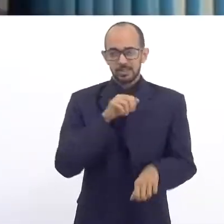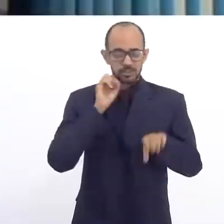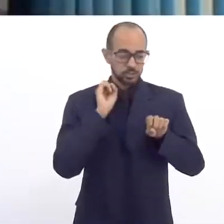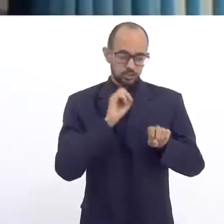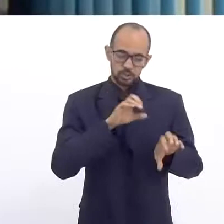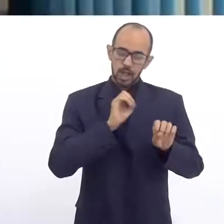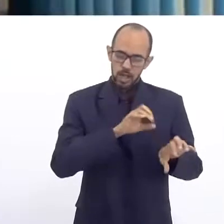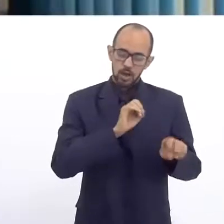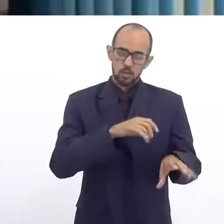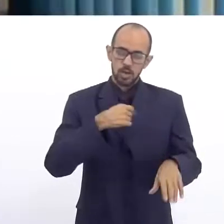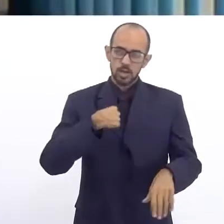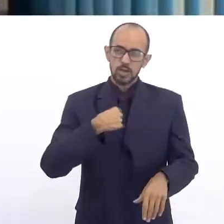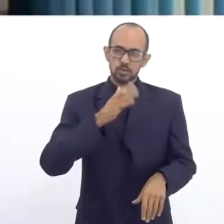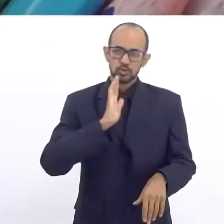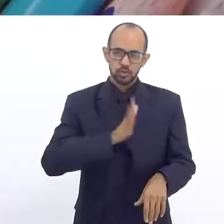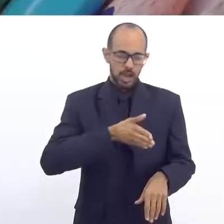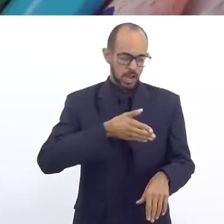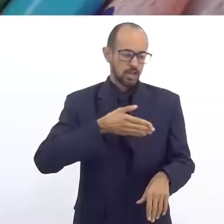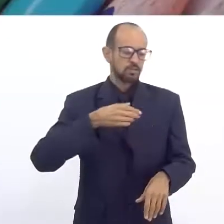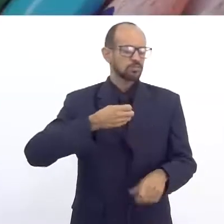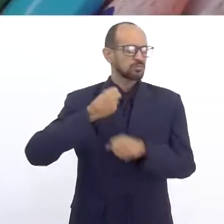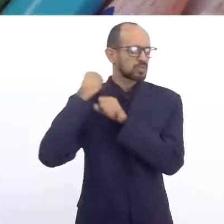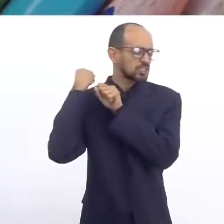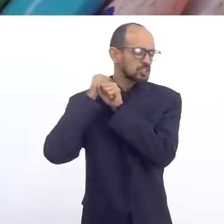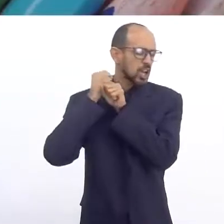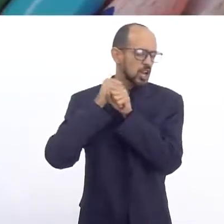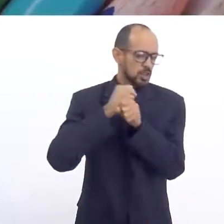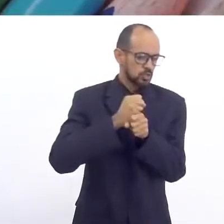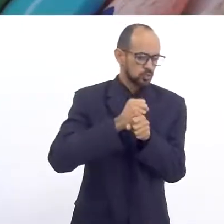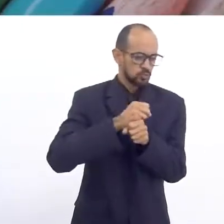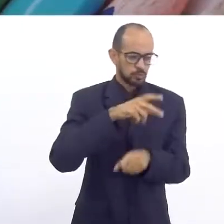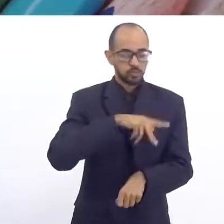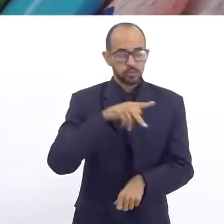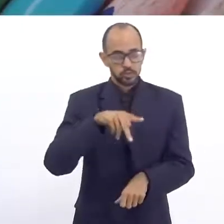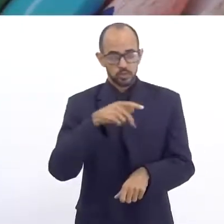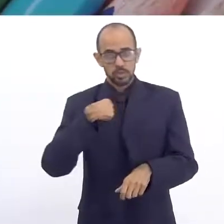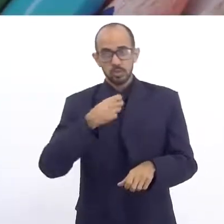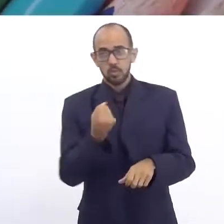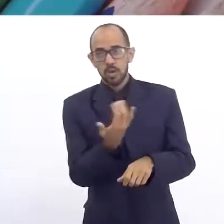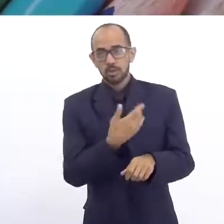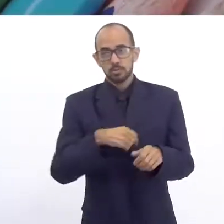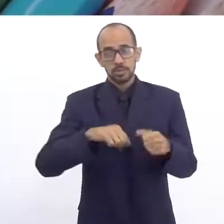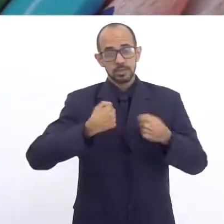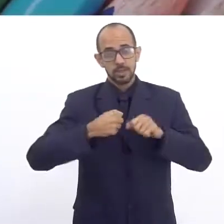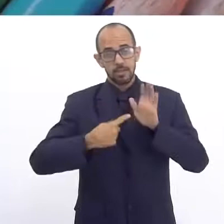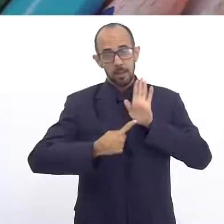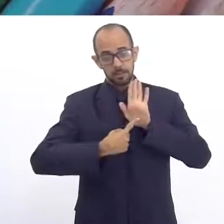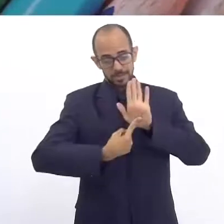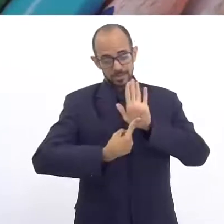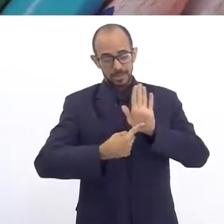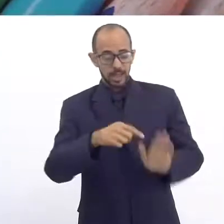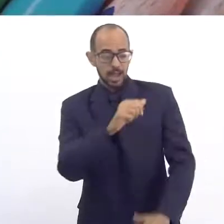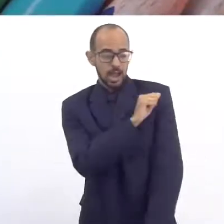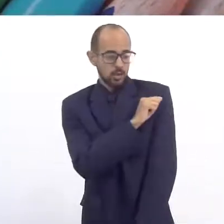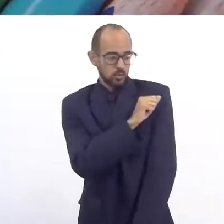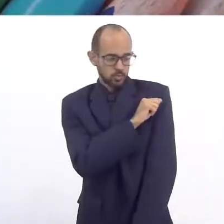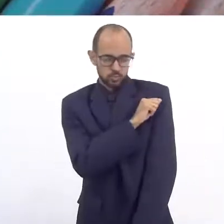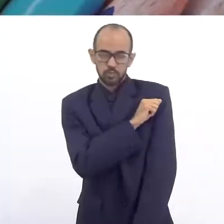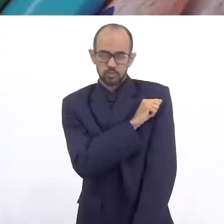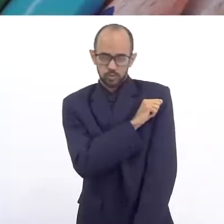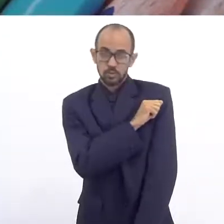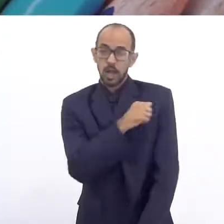a gente dar aula. Eu dei aula durante anos, quando era apresentação assim de algum trabalho dos alunos